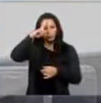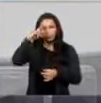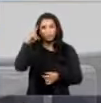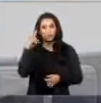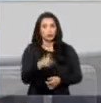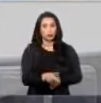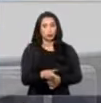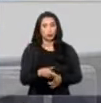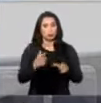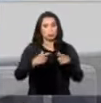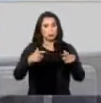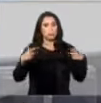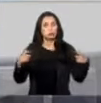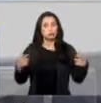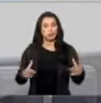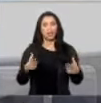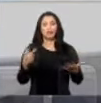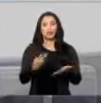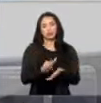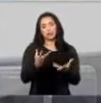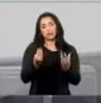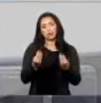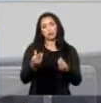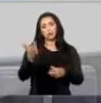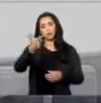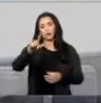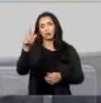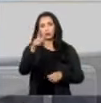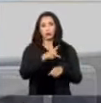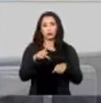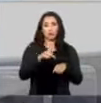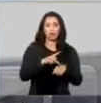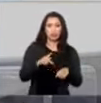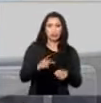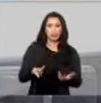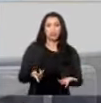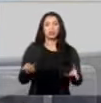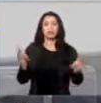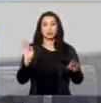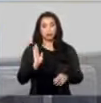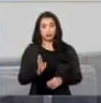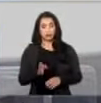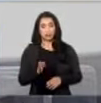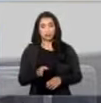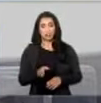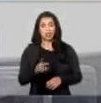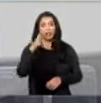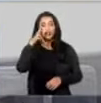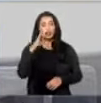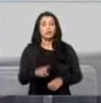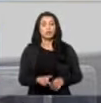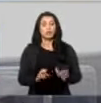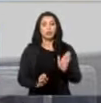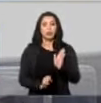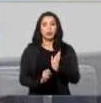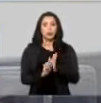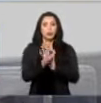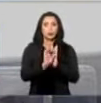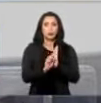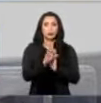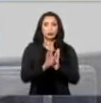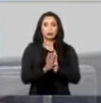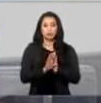vê na França, na Itália, na Austrália, em Portugal, é a garantia da presença da produção independente. É ótimo que a